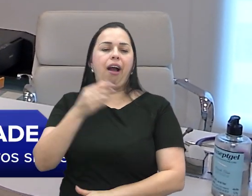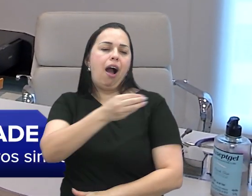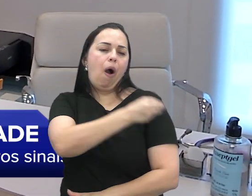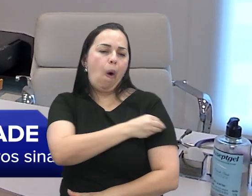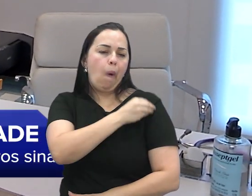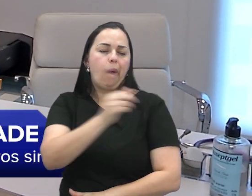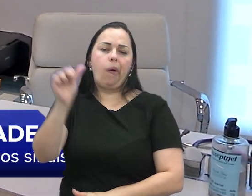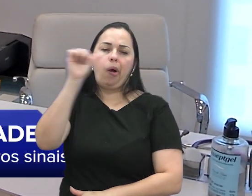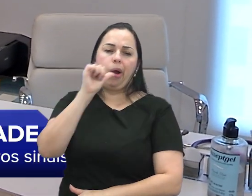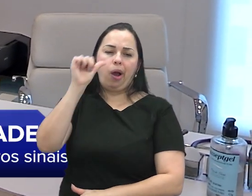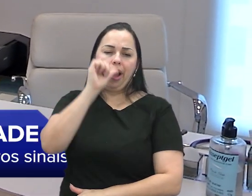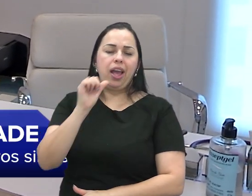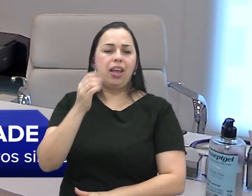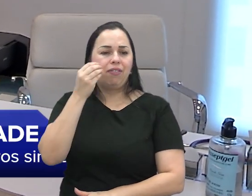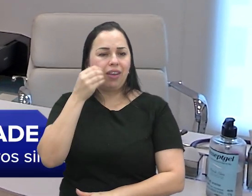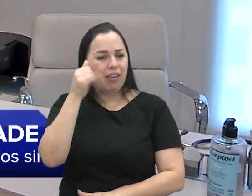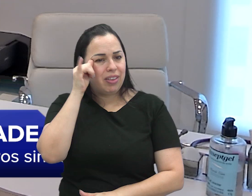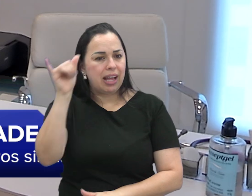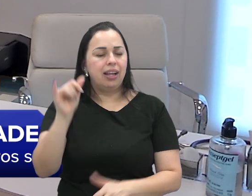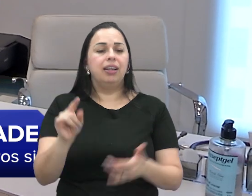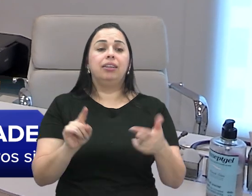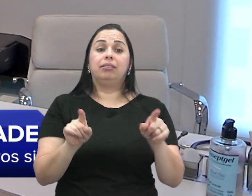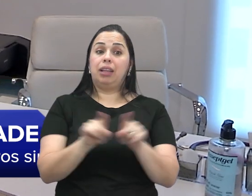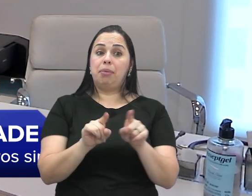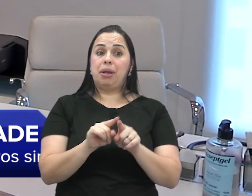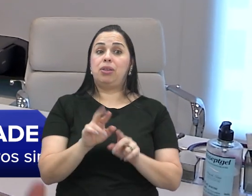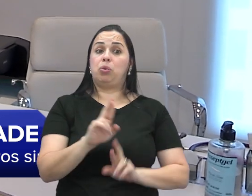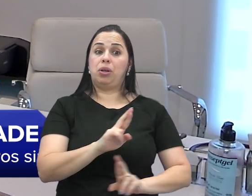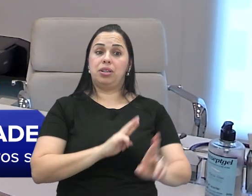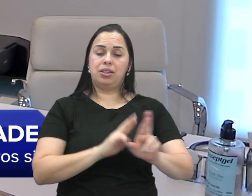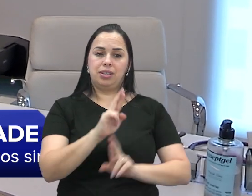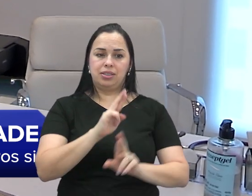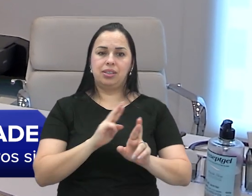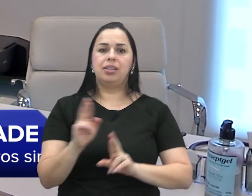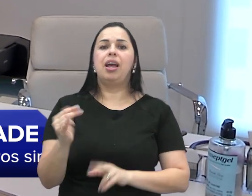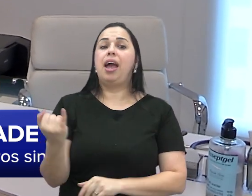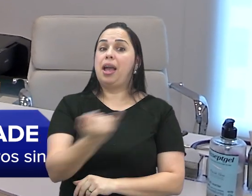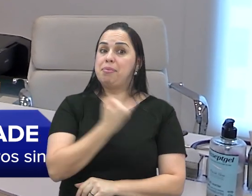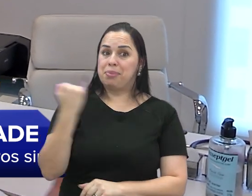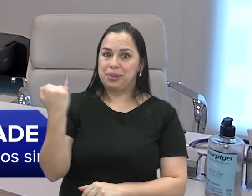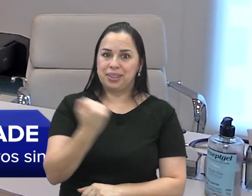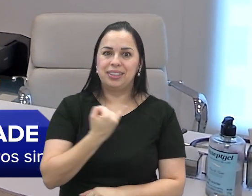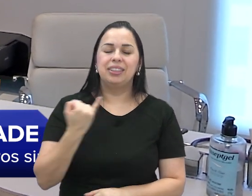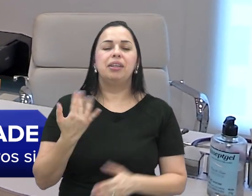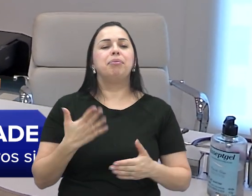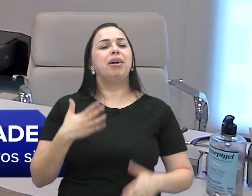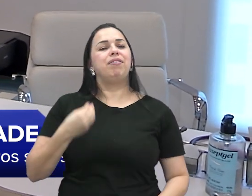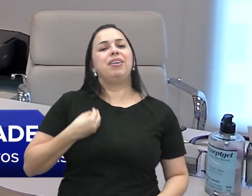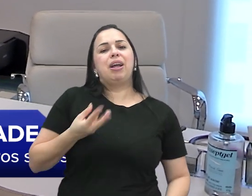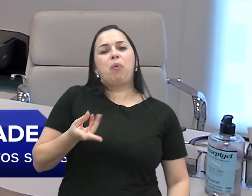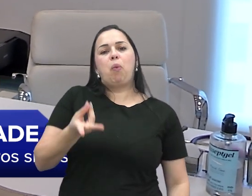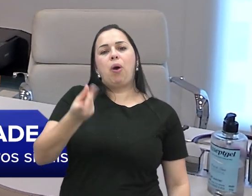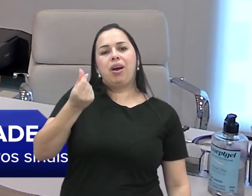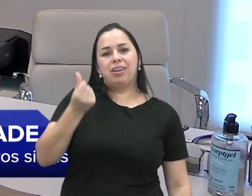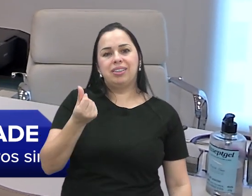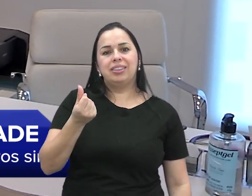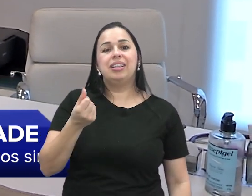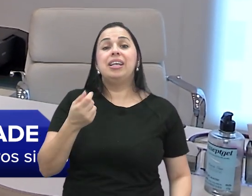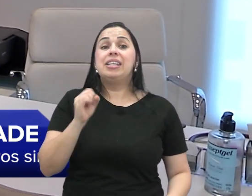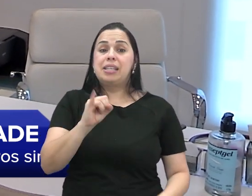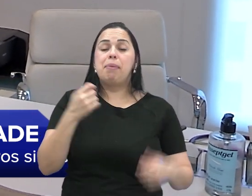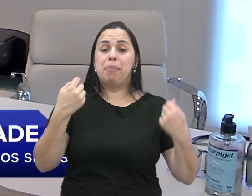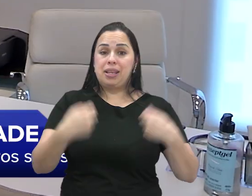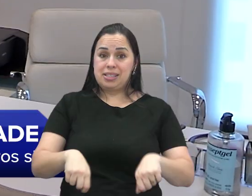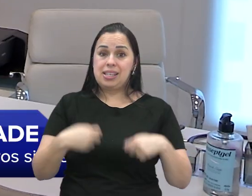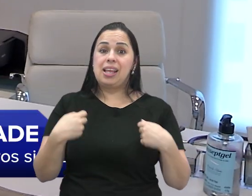álcool, por exemplo, e os relacionamentos. Tudo isso é importante, não só para uma pessoa que tem obesidade, mas para a gente ter uma qualidade de vida de uma maneira geral. E se